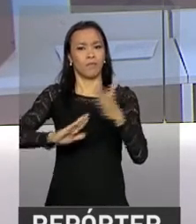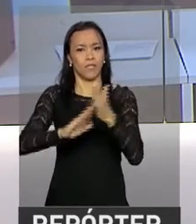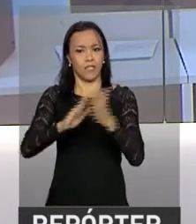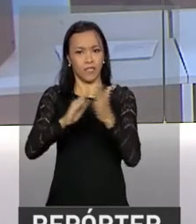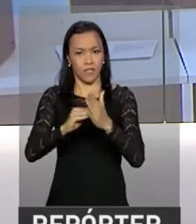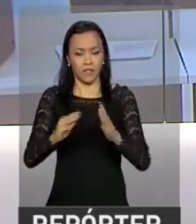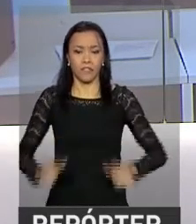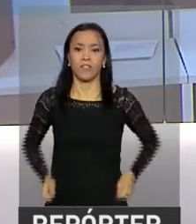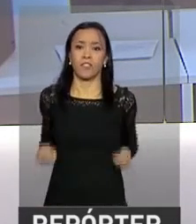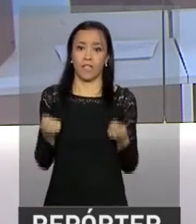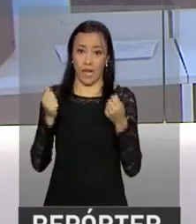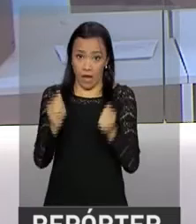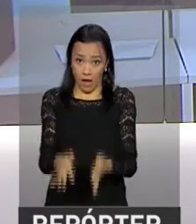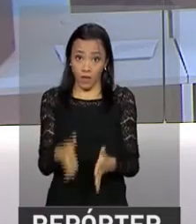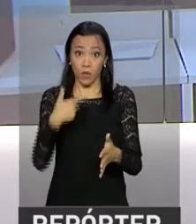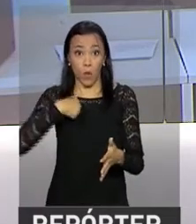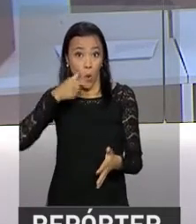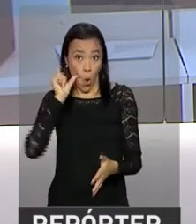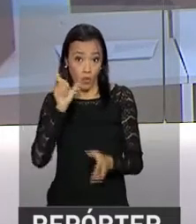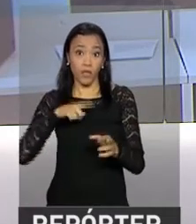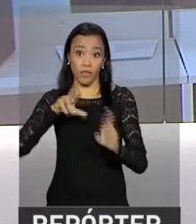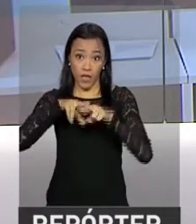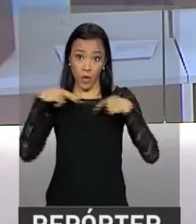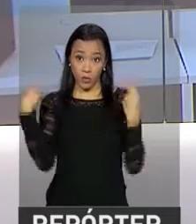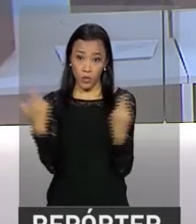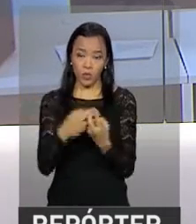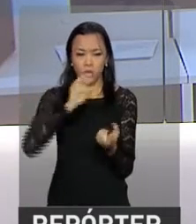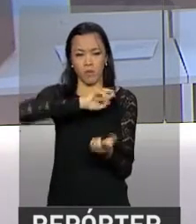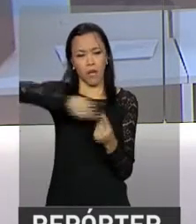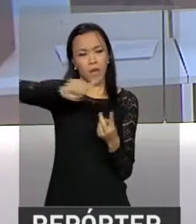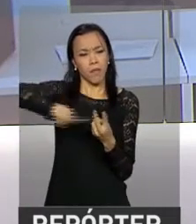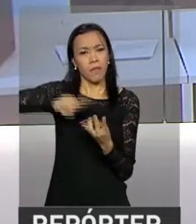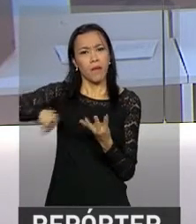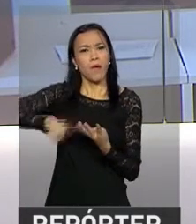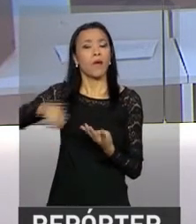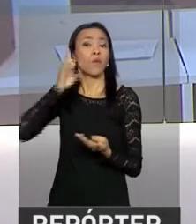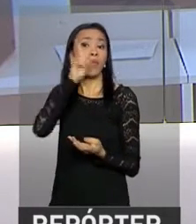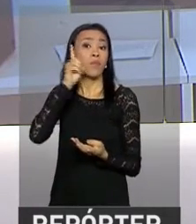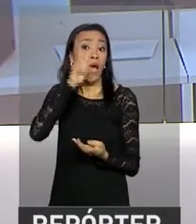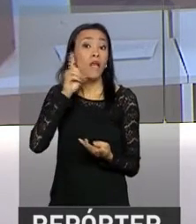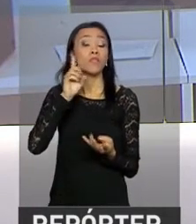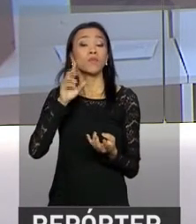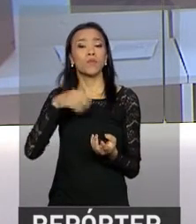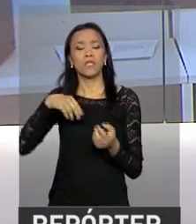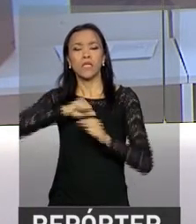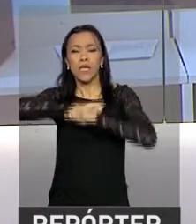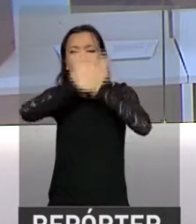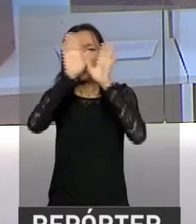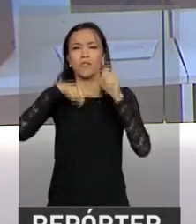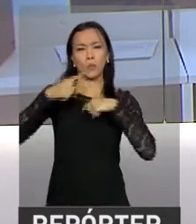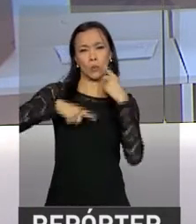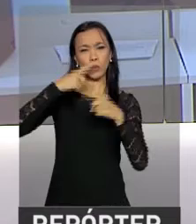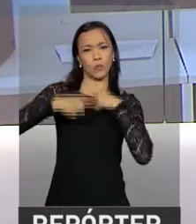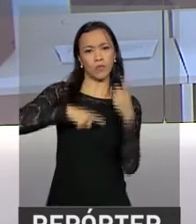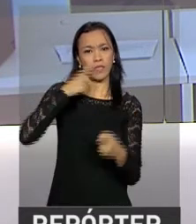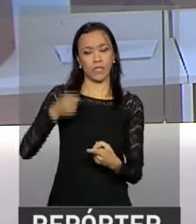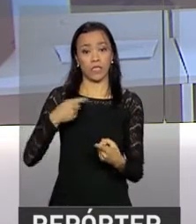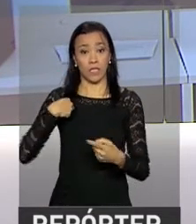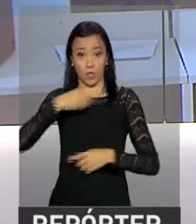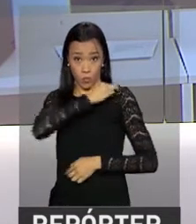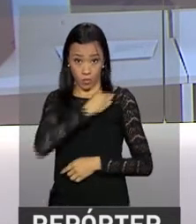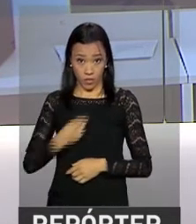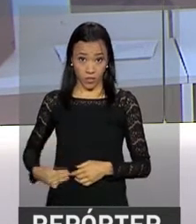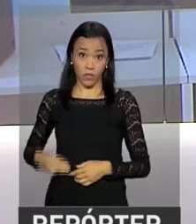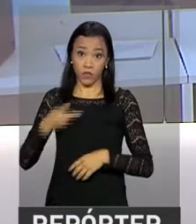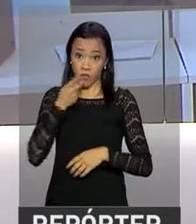começou uma rodada de reuniões com deputados para esclarecer todas as dúvidas sobre esse tema segundo o ministro a proposta de